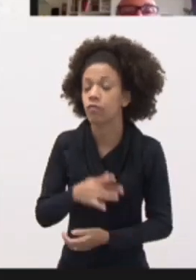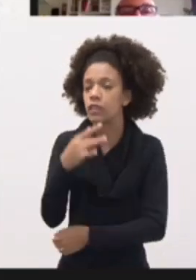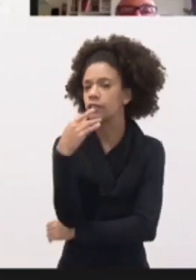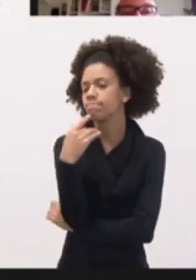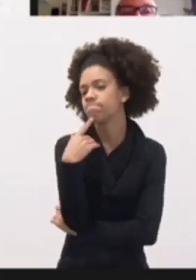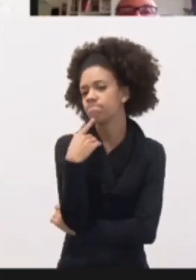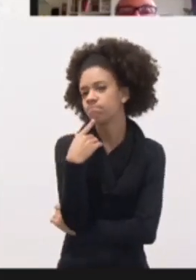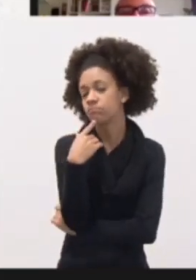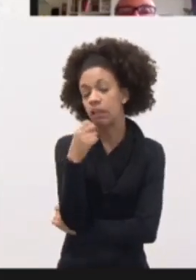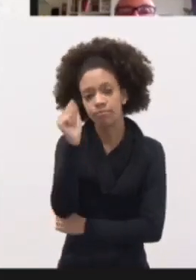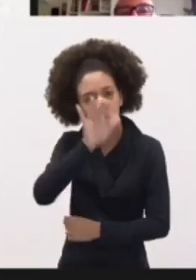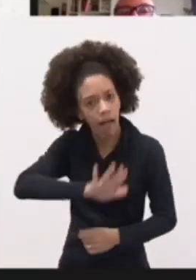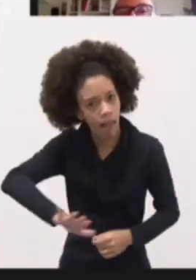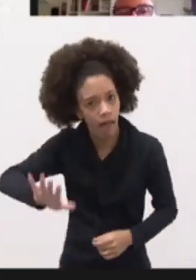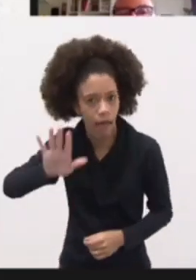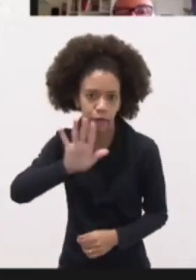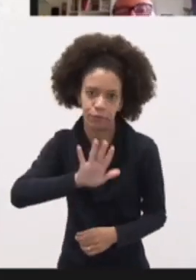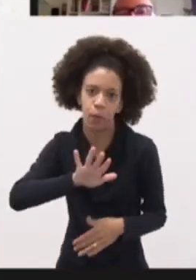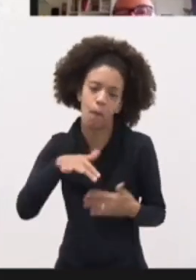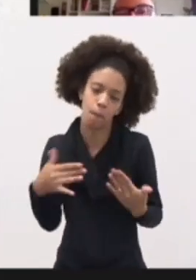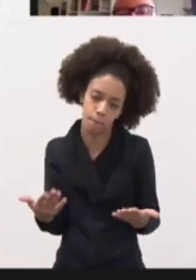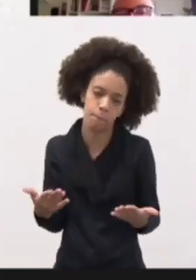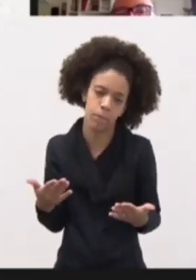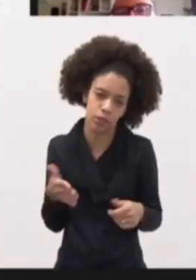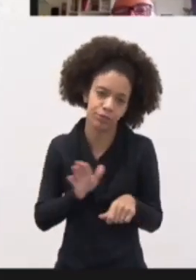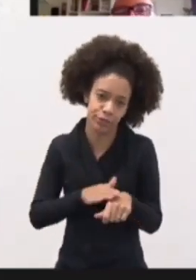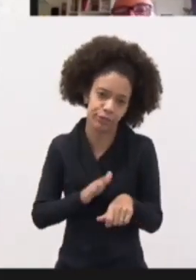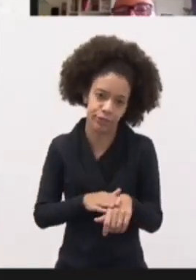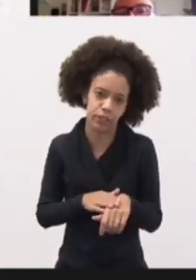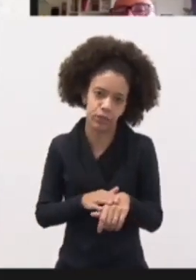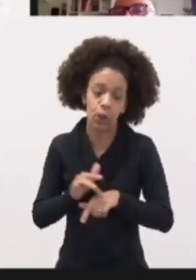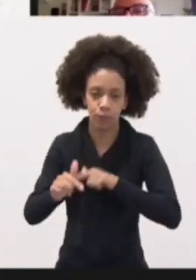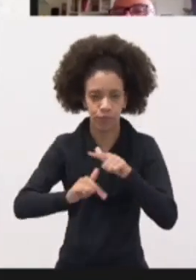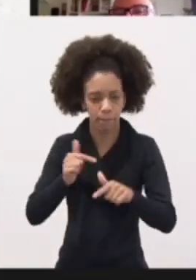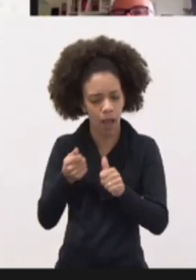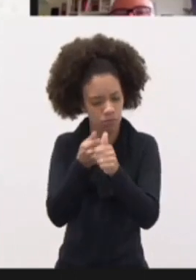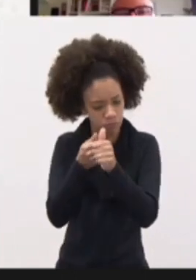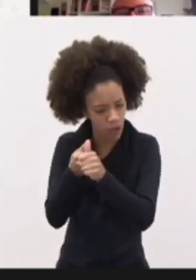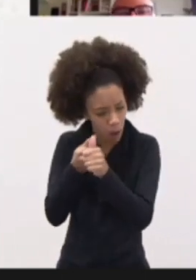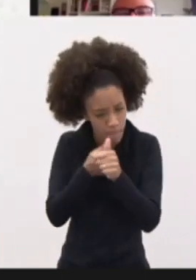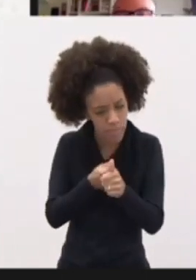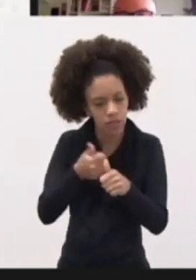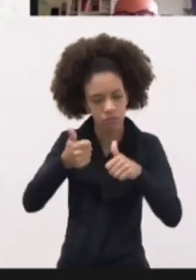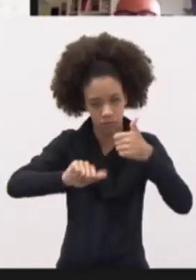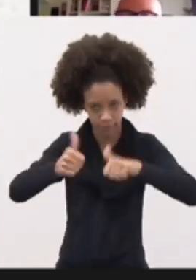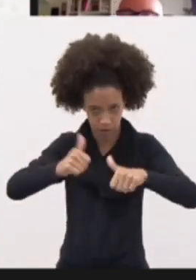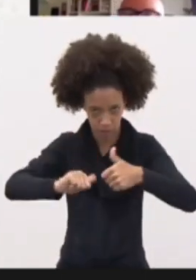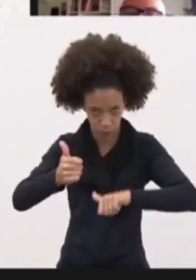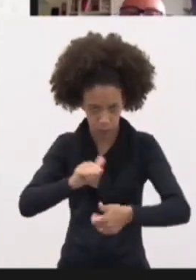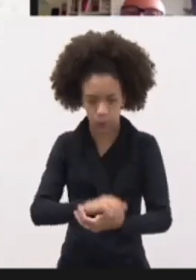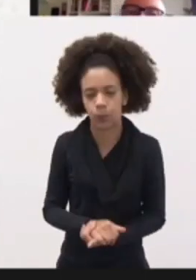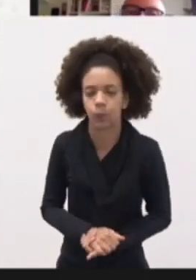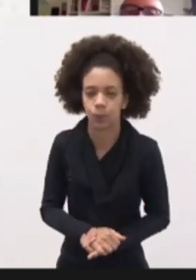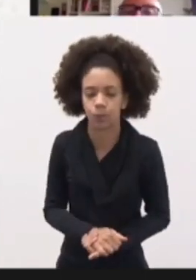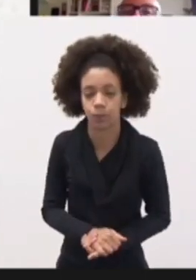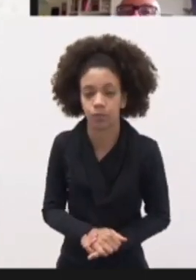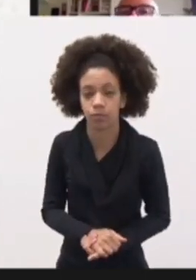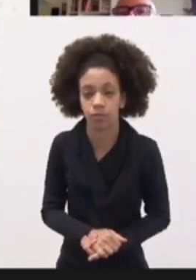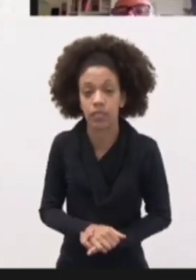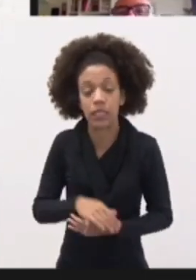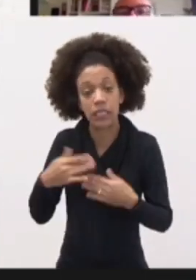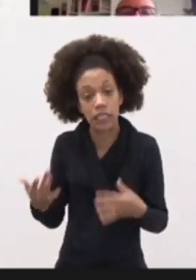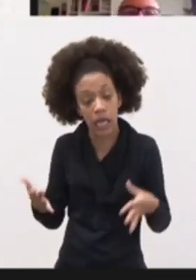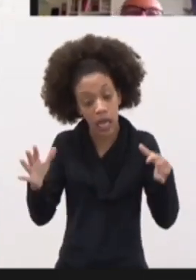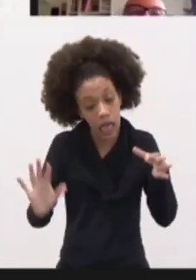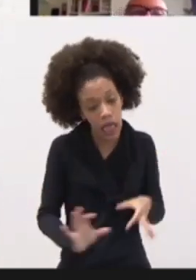E isso estava muito claro quando ele fez esse trabalho acompanhando a avaliação, né? E a relação